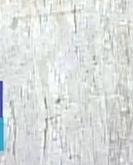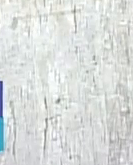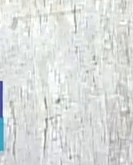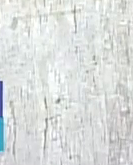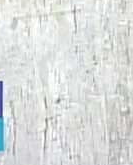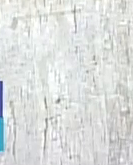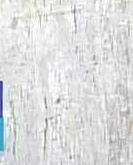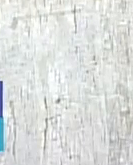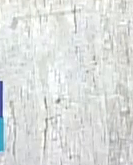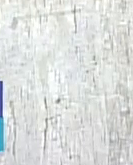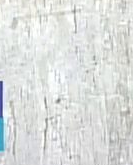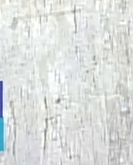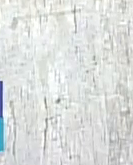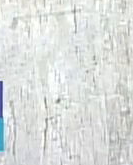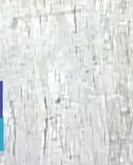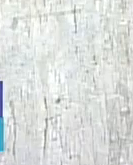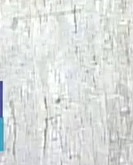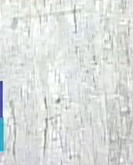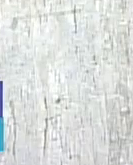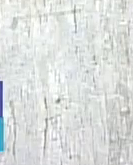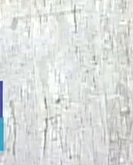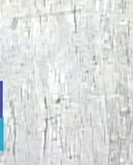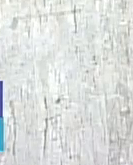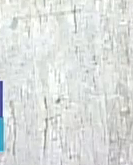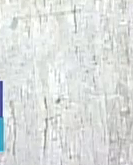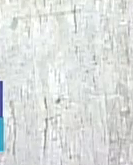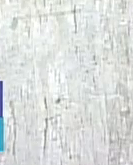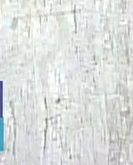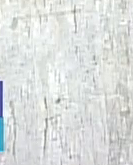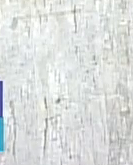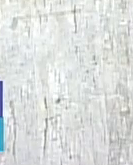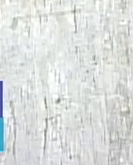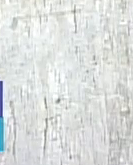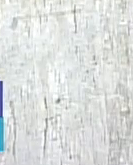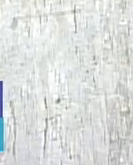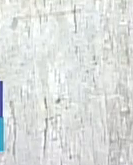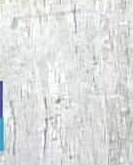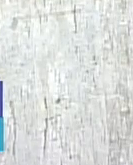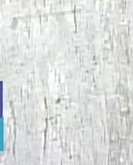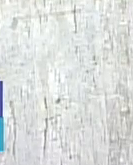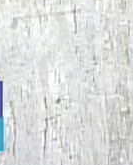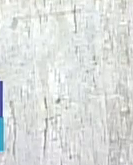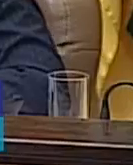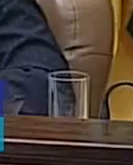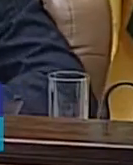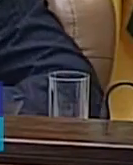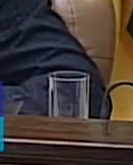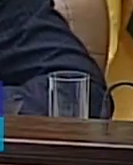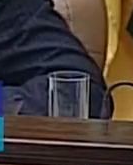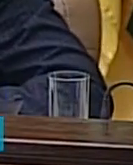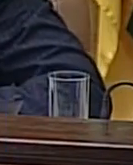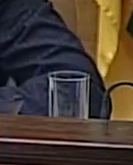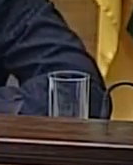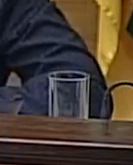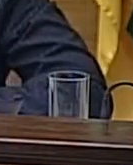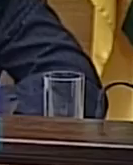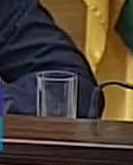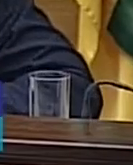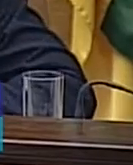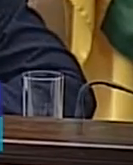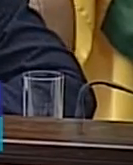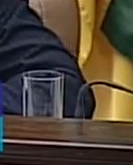Daniel eu tô impressionado aqui com a resistência do Povo Sergipano aqui do Bravo